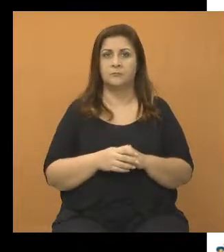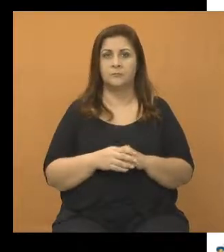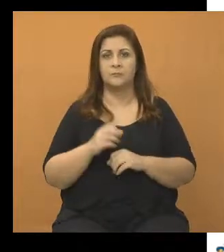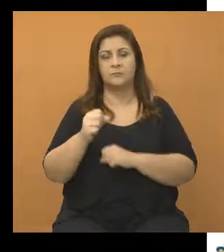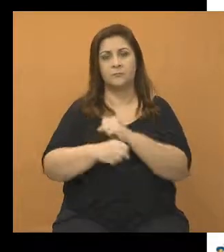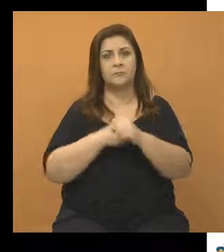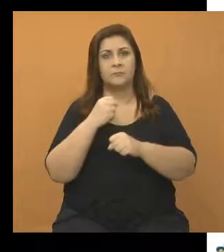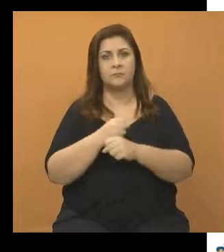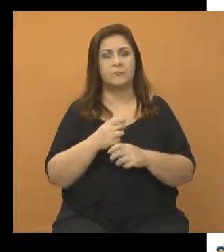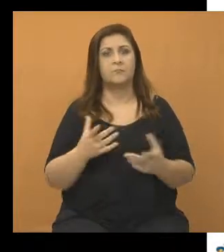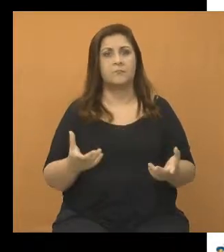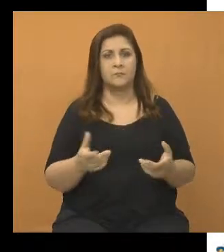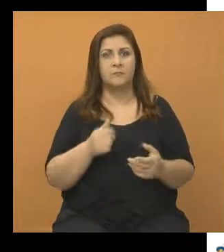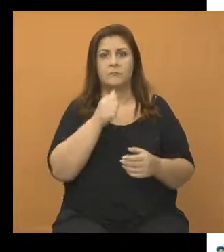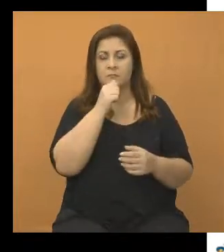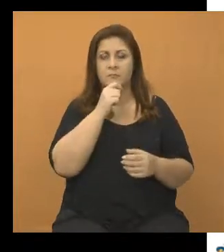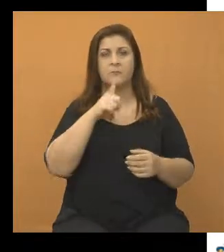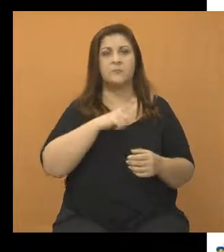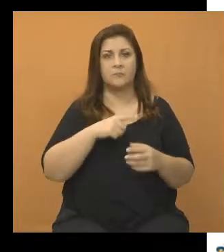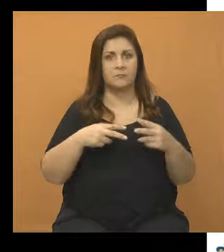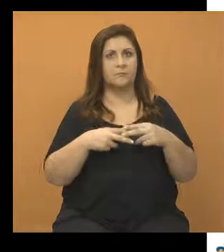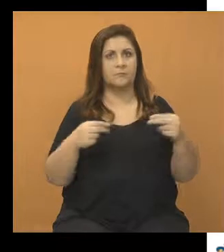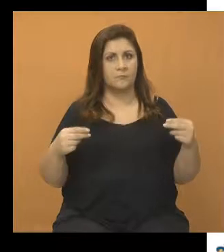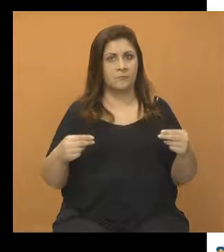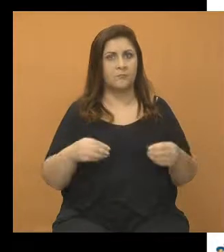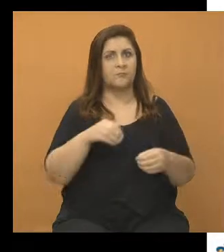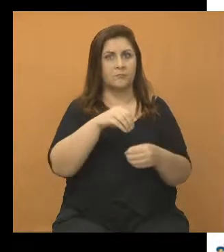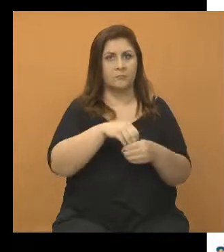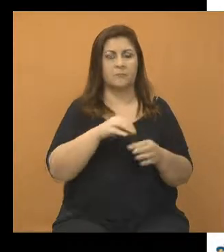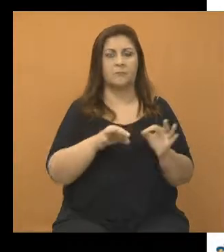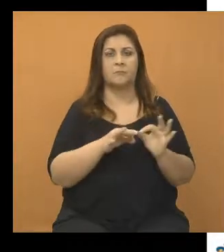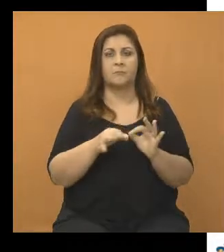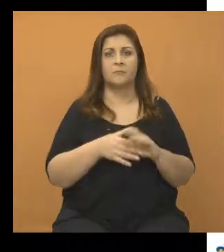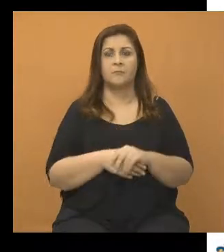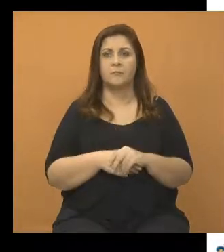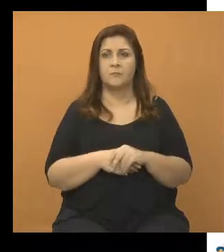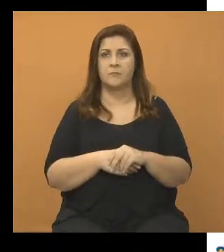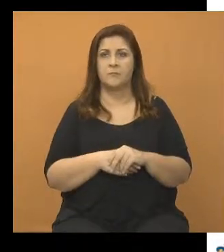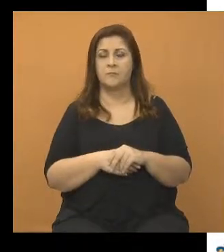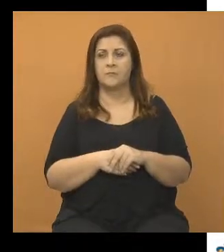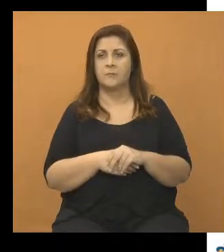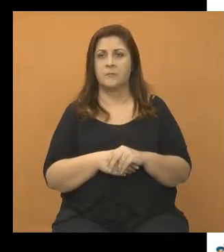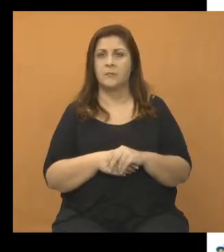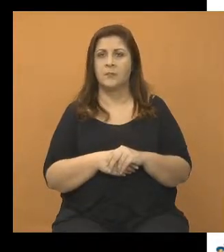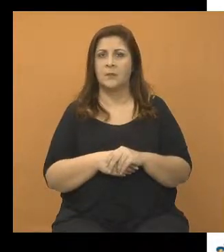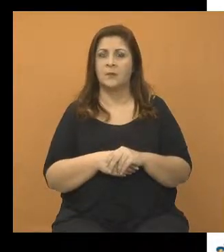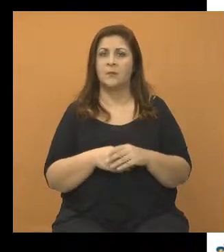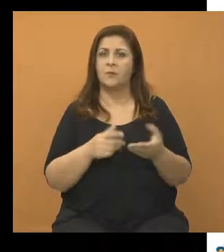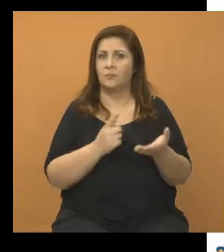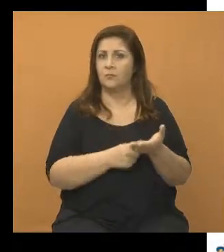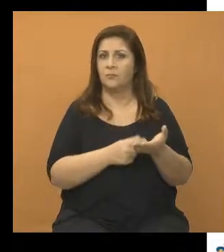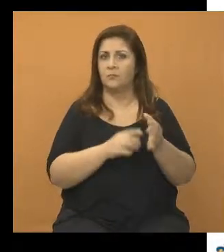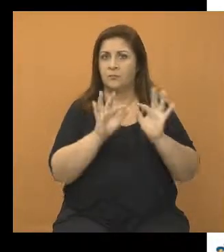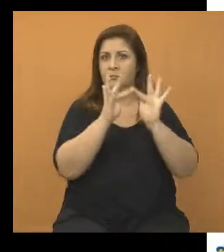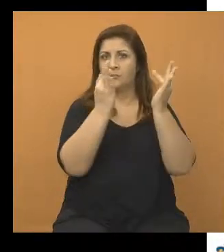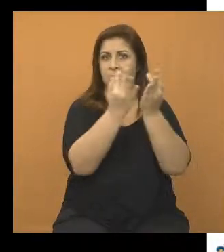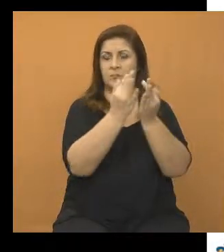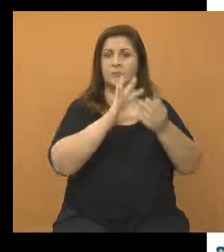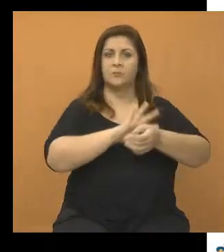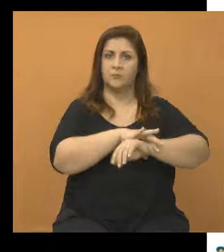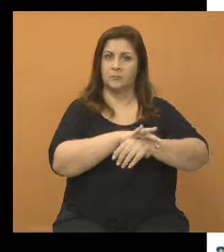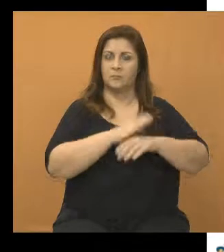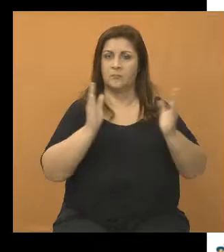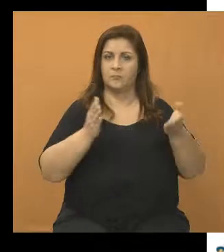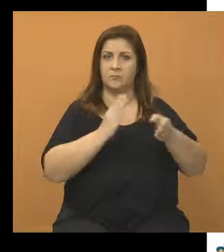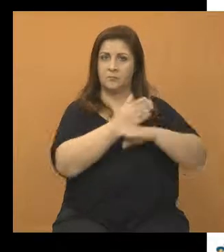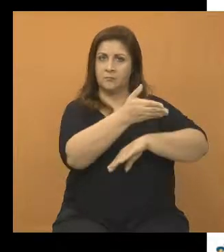vem ainda terá coisas do COI para ser implantadas. Patrulha do Guarda Amigo, projeto Família Segura, que foi aprovado aqui,